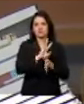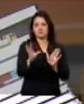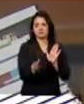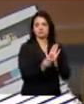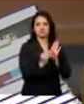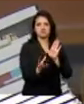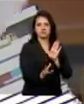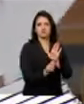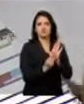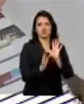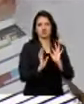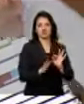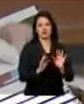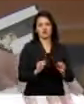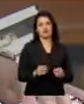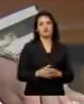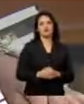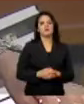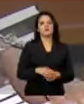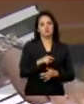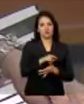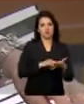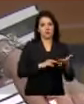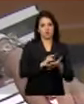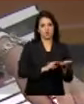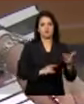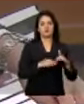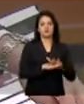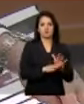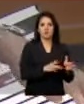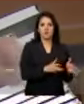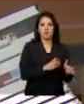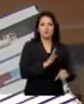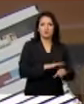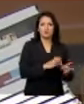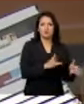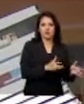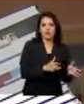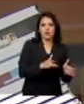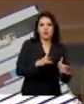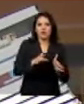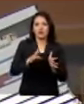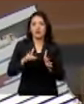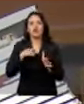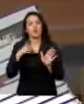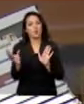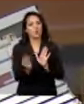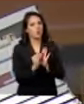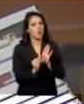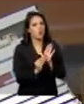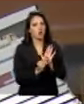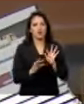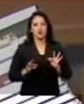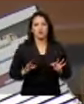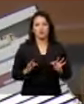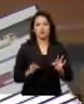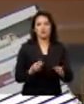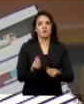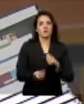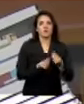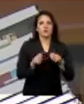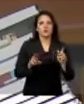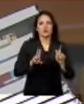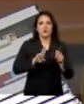de documentação essa evolução ou involução da Advocacia Geral da União.